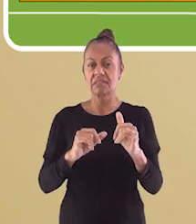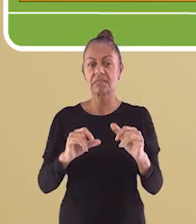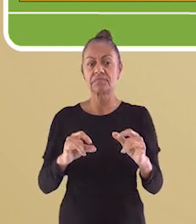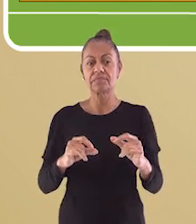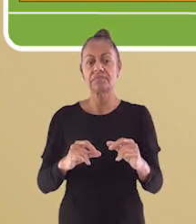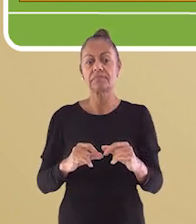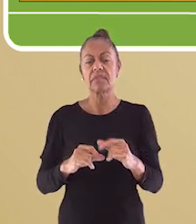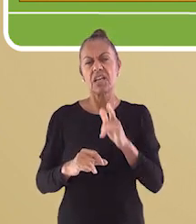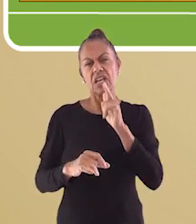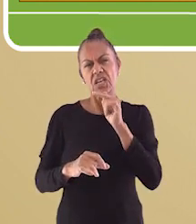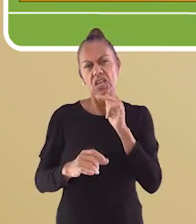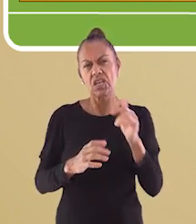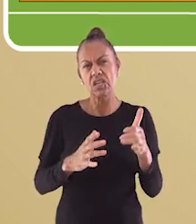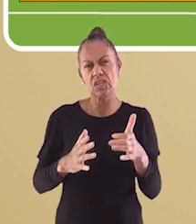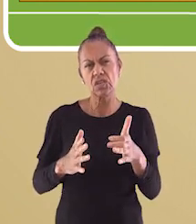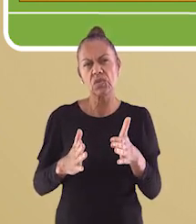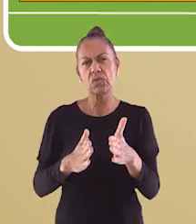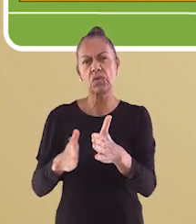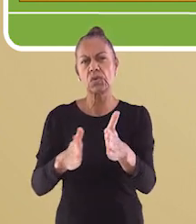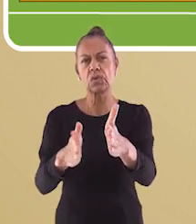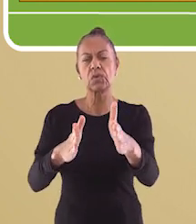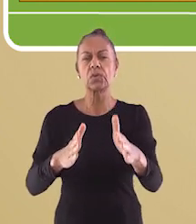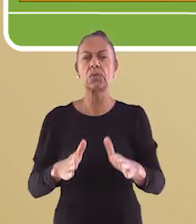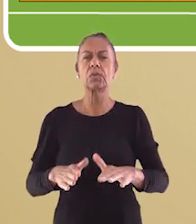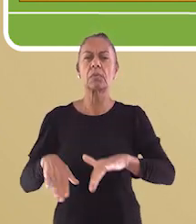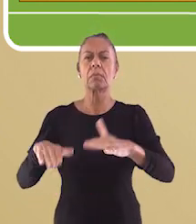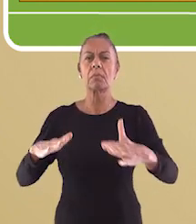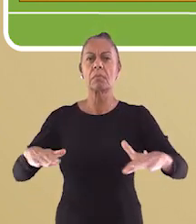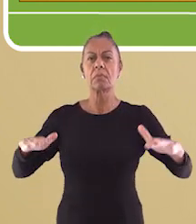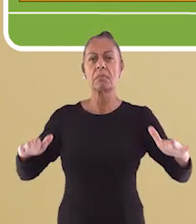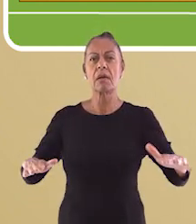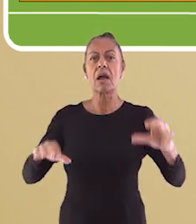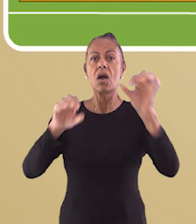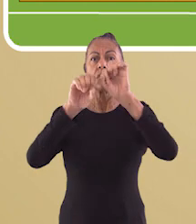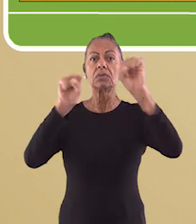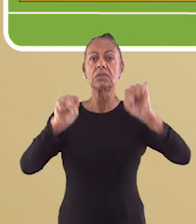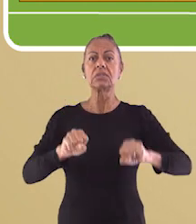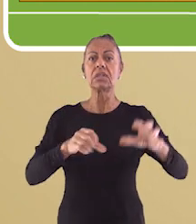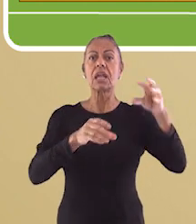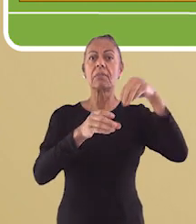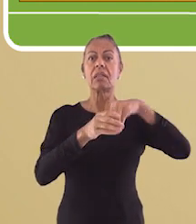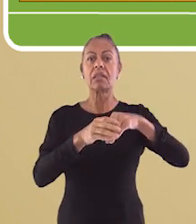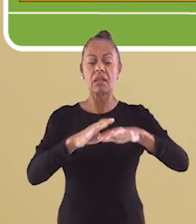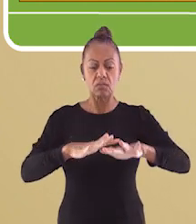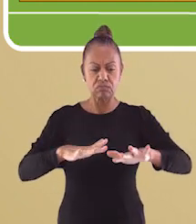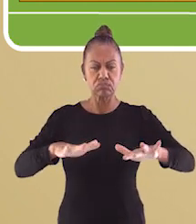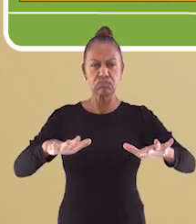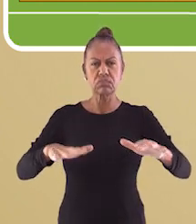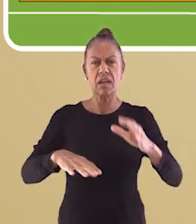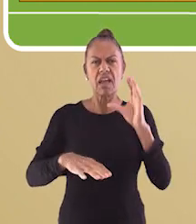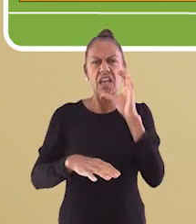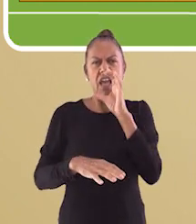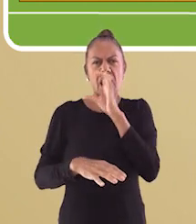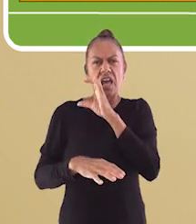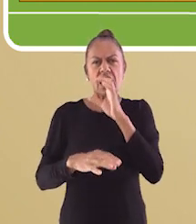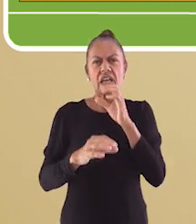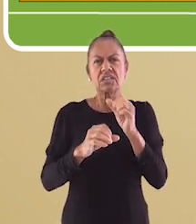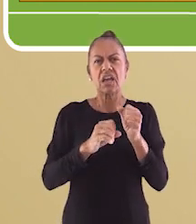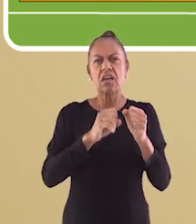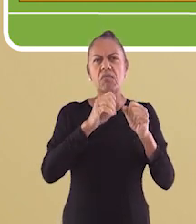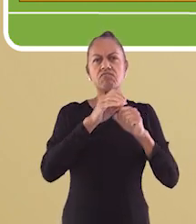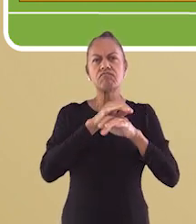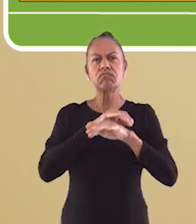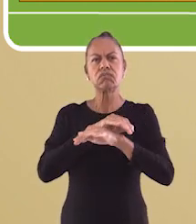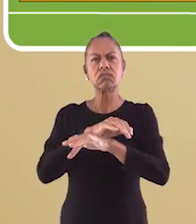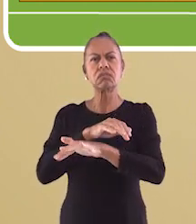seja o rio, que seja o lago, que seja o mar, resfria o sistema, mas essa água que vai lá resfriar, ela volta quente, e aí eles devolvem do mesmo